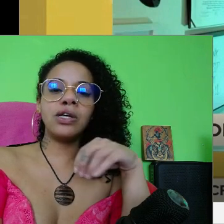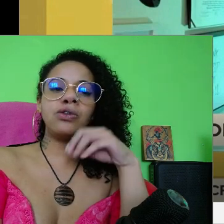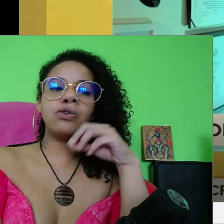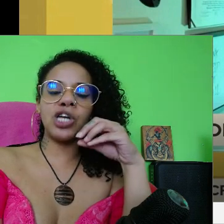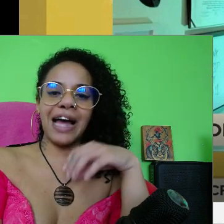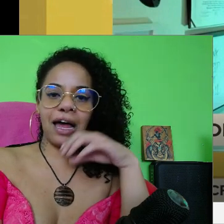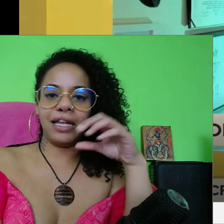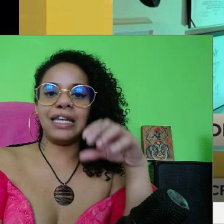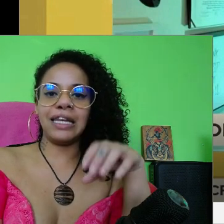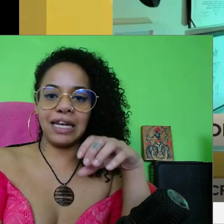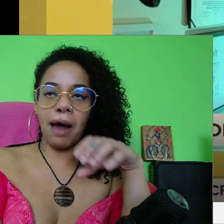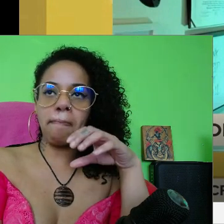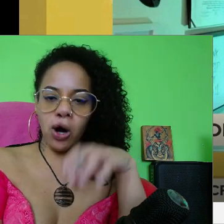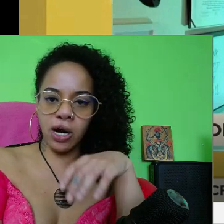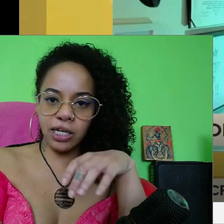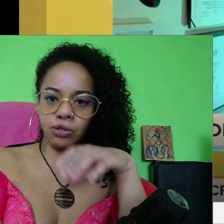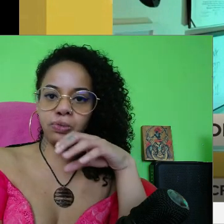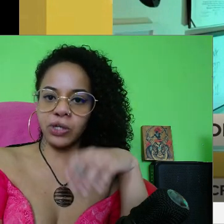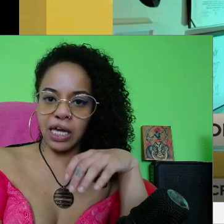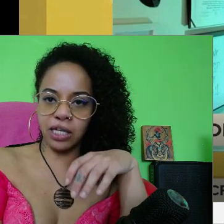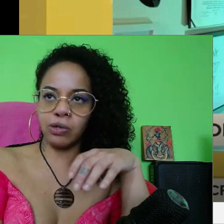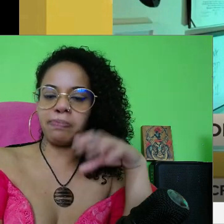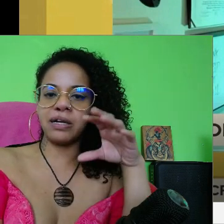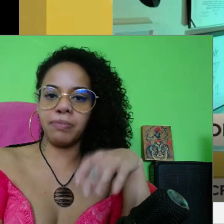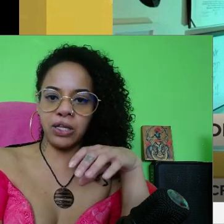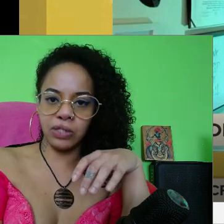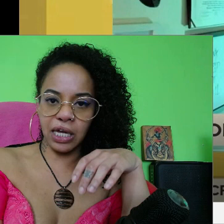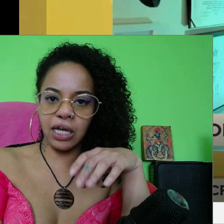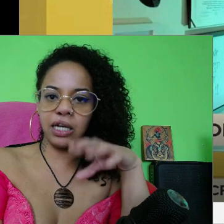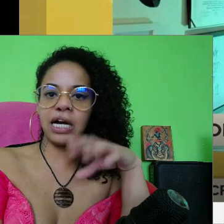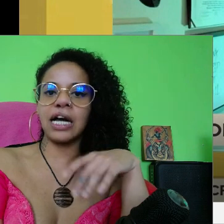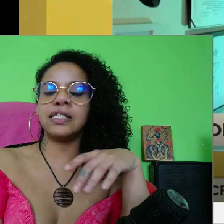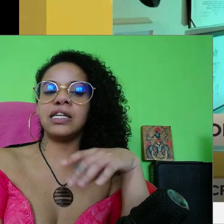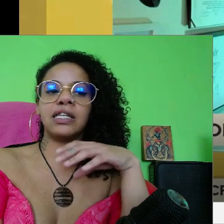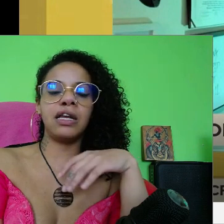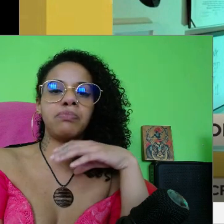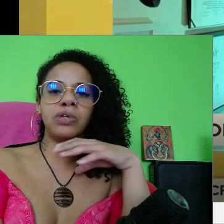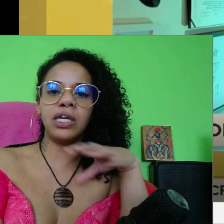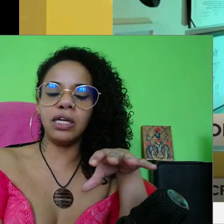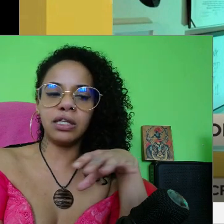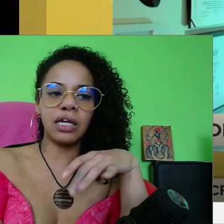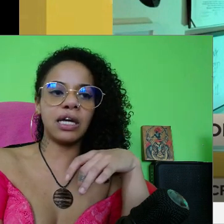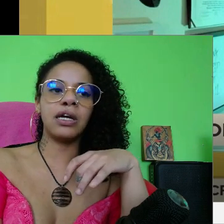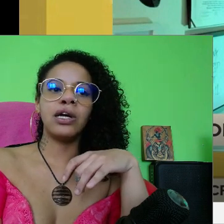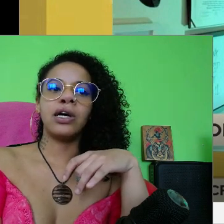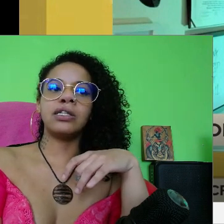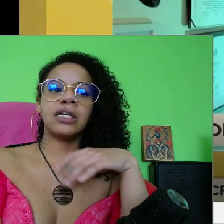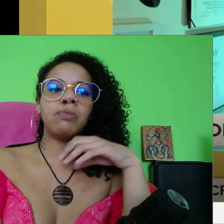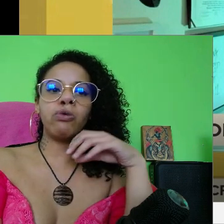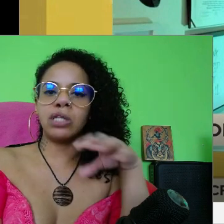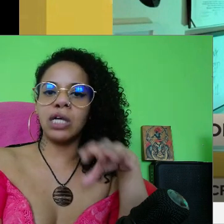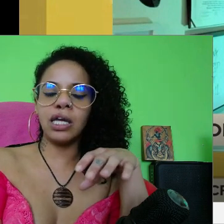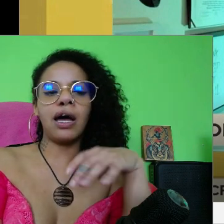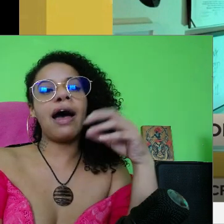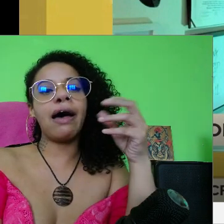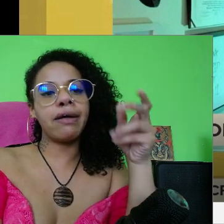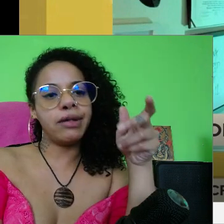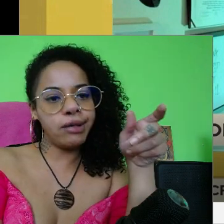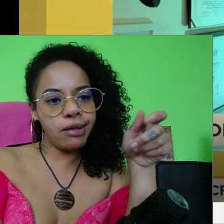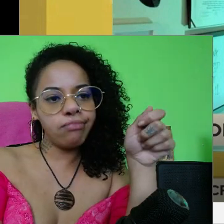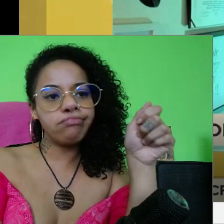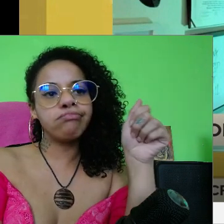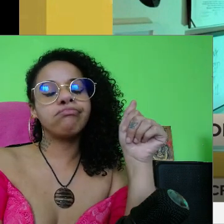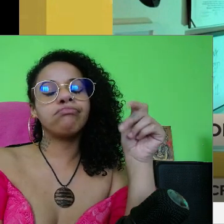quando chegar na porta do burguês no apartamento dele na casinha dele bonita nas montanhas